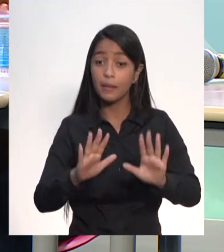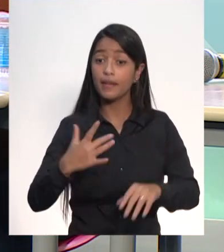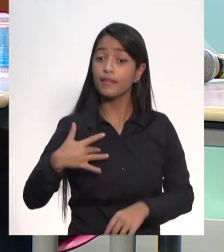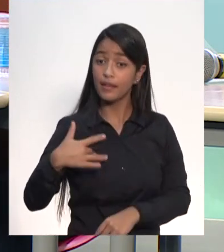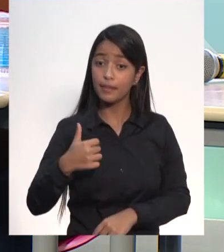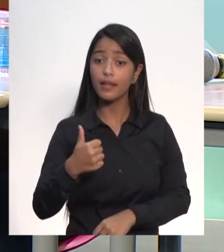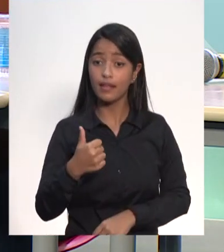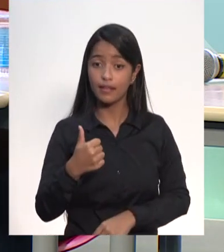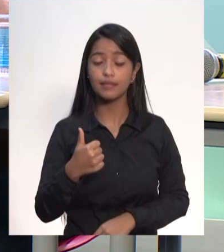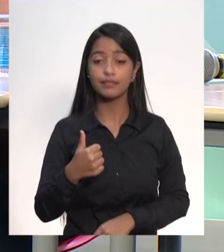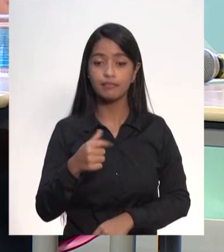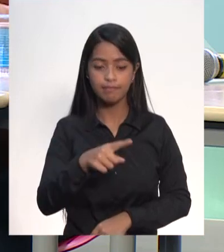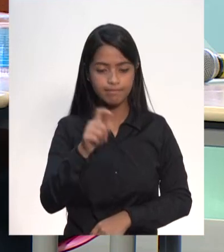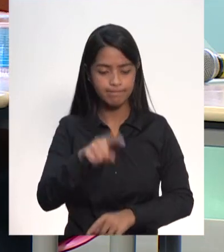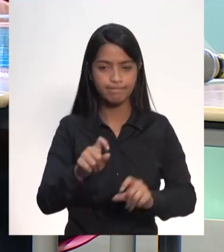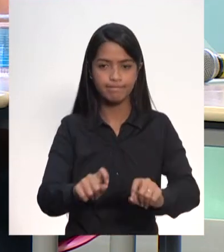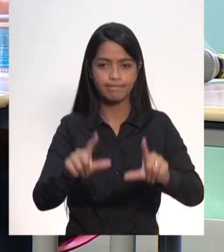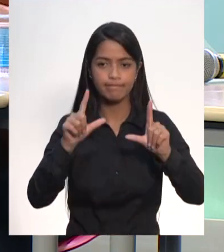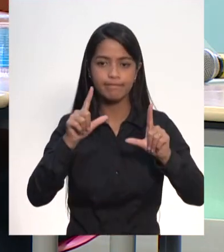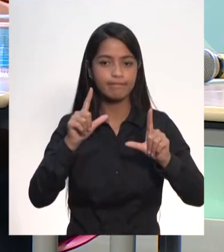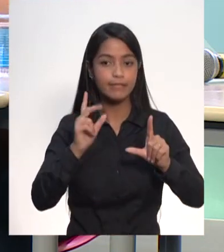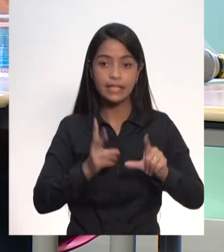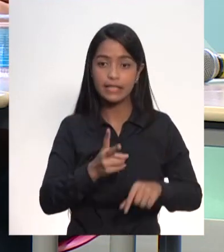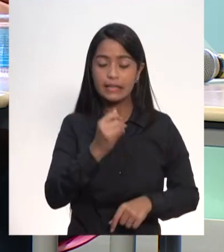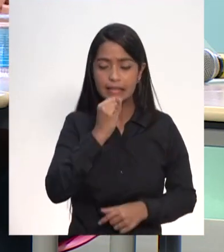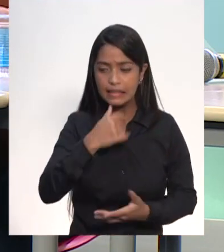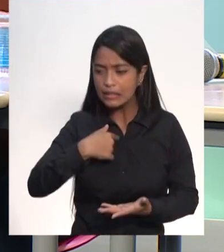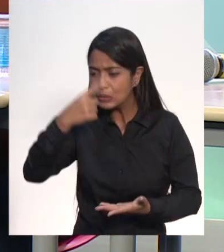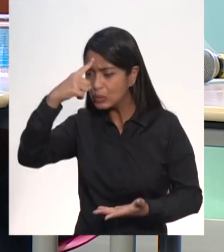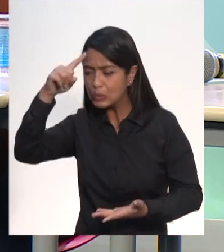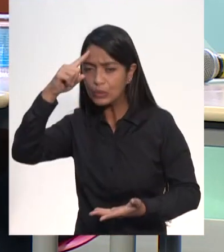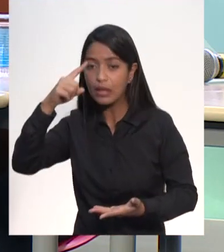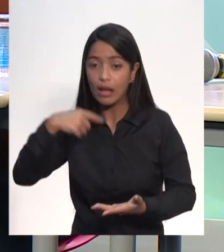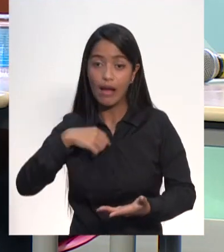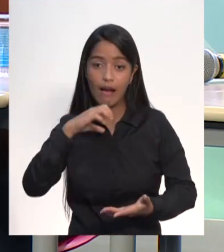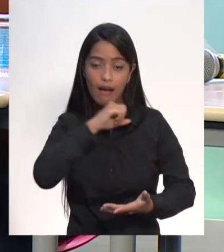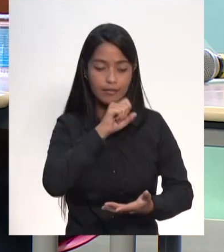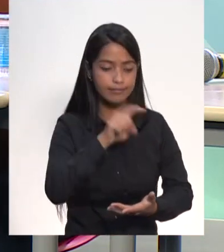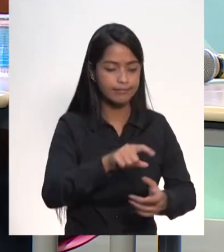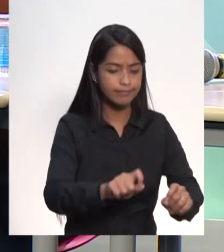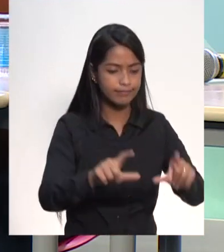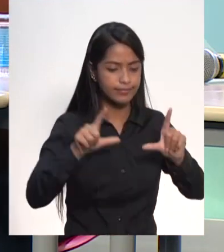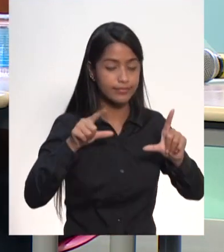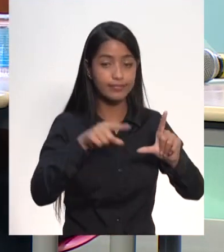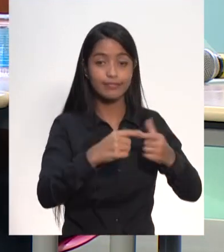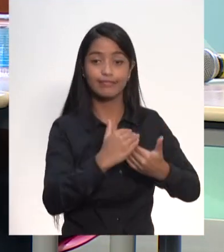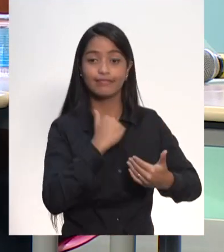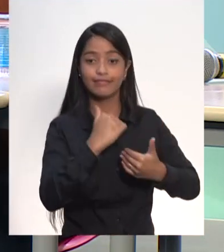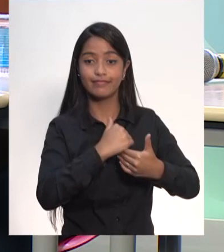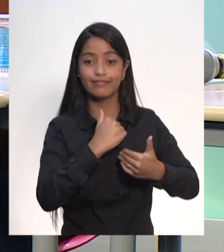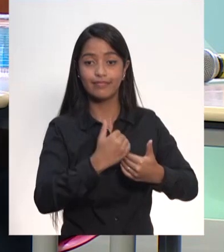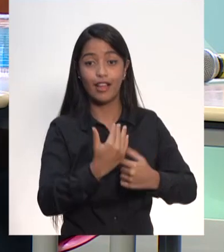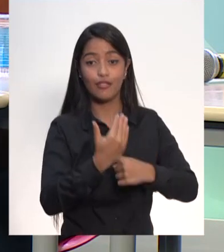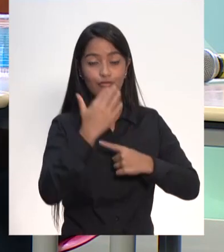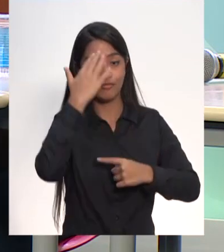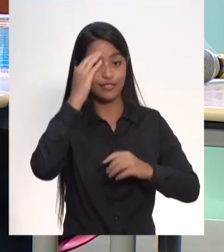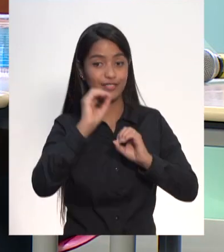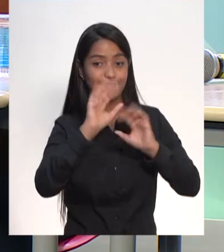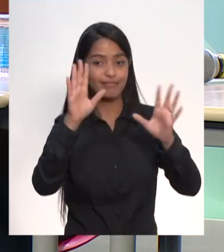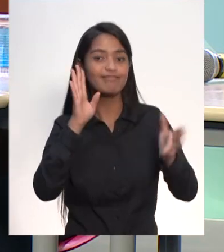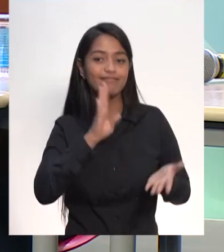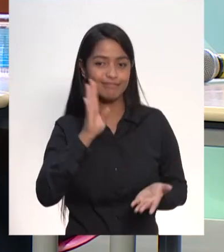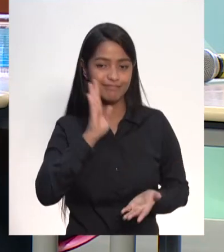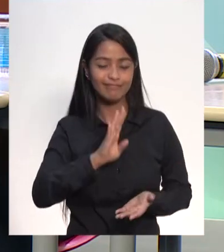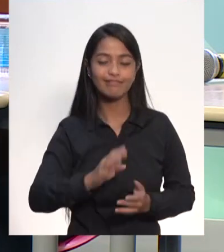assim, bem de fácil acesso, para toda vez que tiver uma dúvida ir lá e dar uma olhada, porque ele traz as explicações de uma maneira bem legal. E por isso